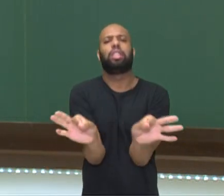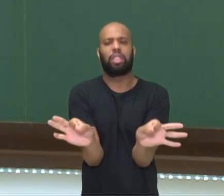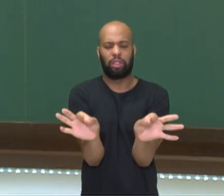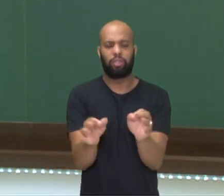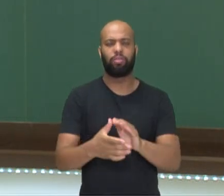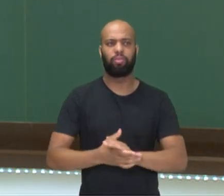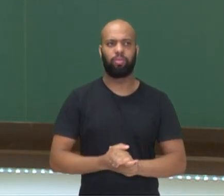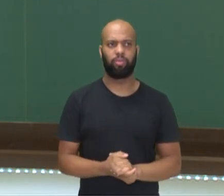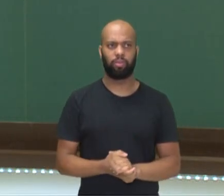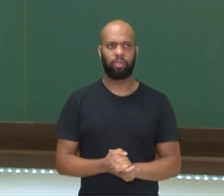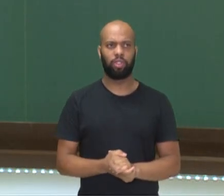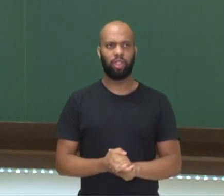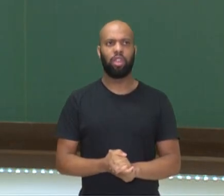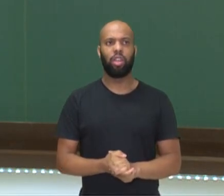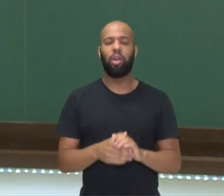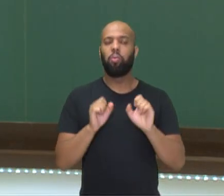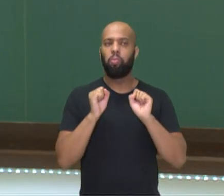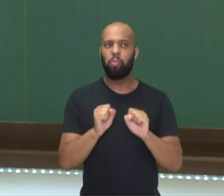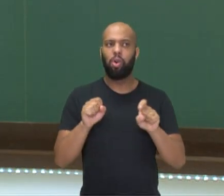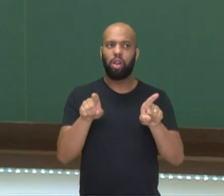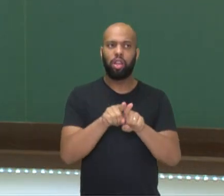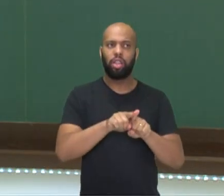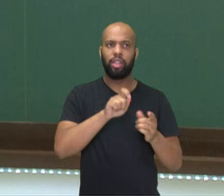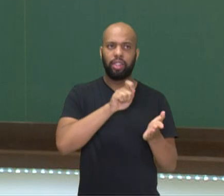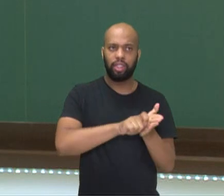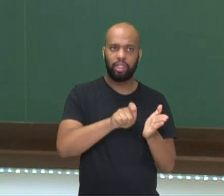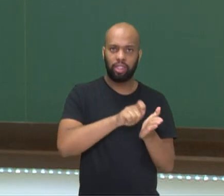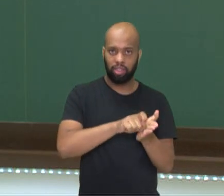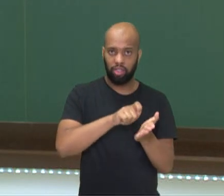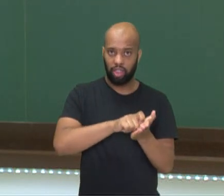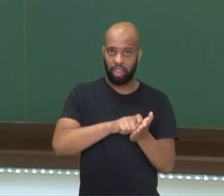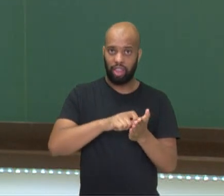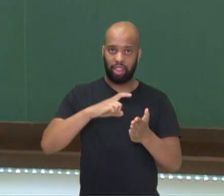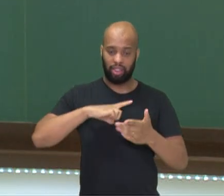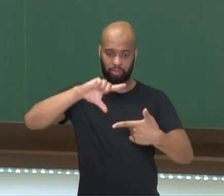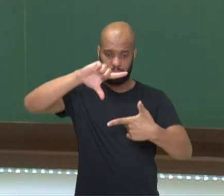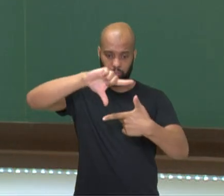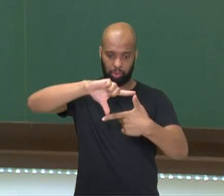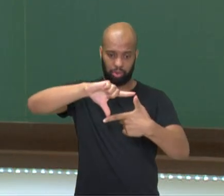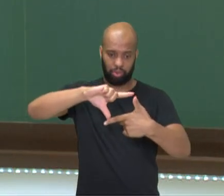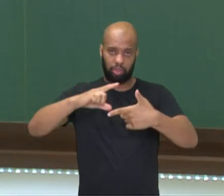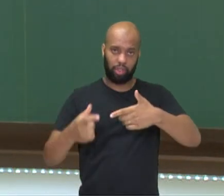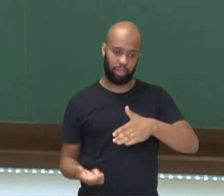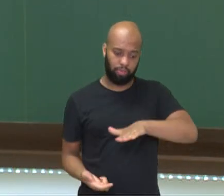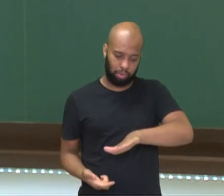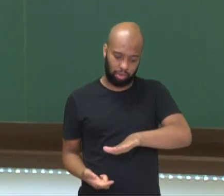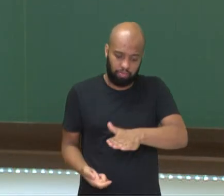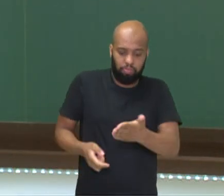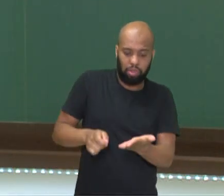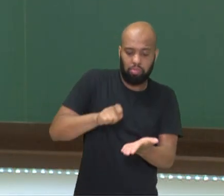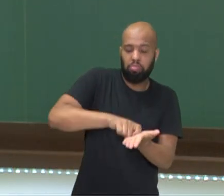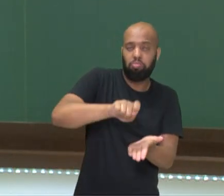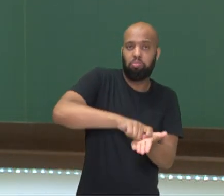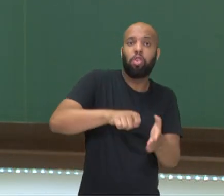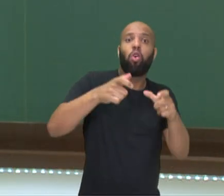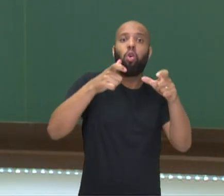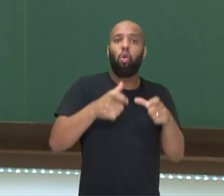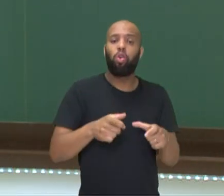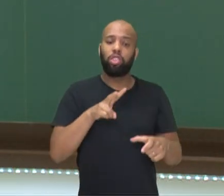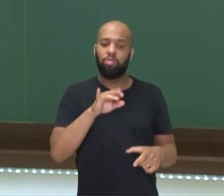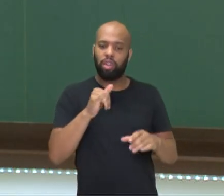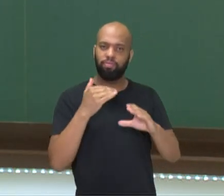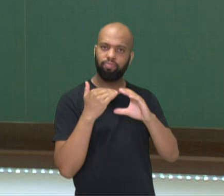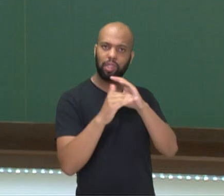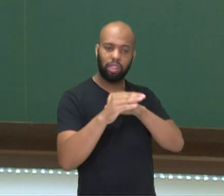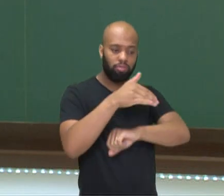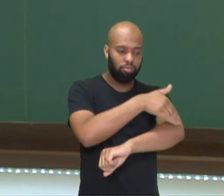simples, tá? A gente pode também escrever atrás dele o endereço, ou seja, para onde eu estou